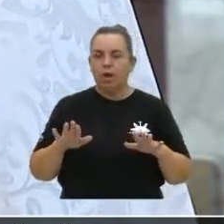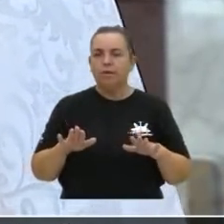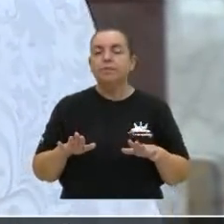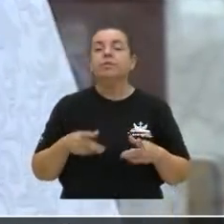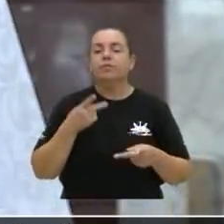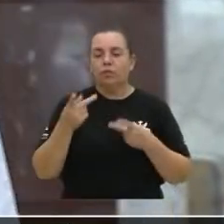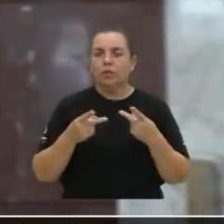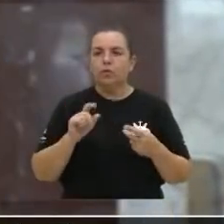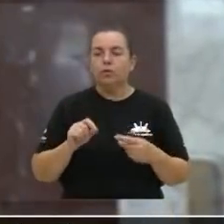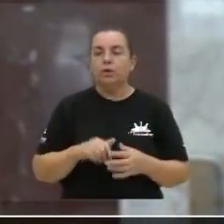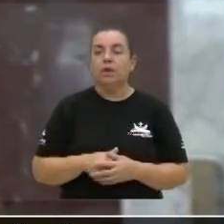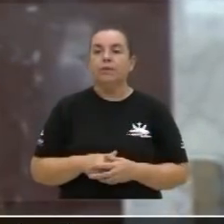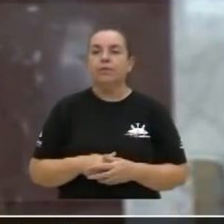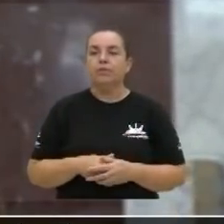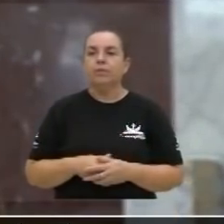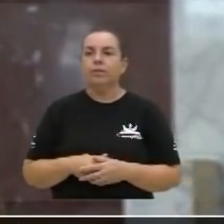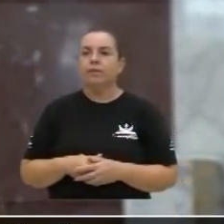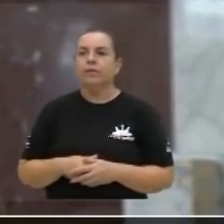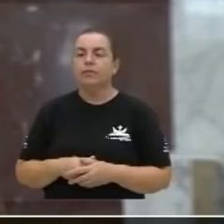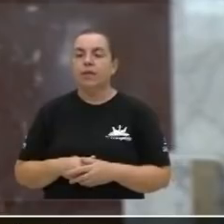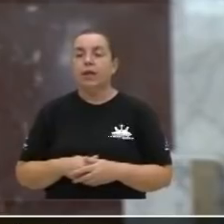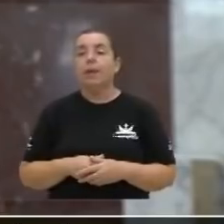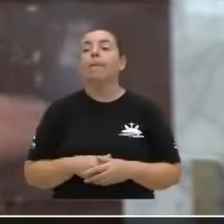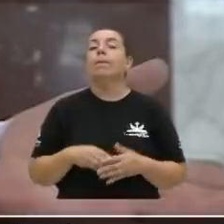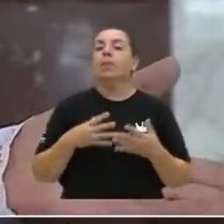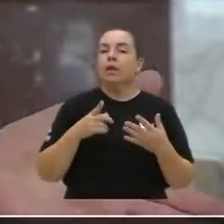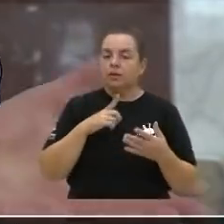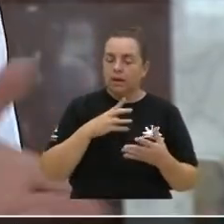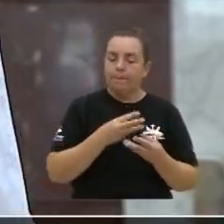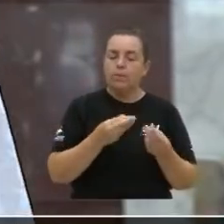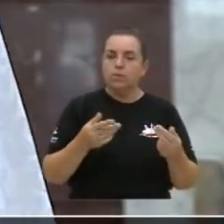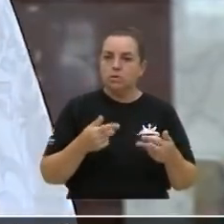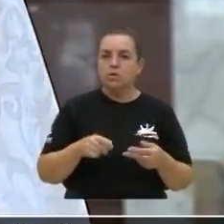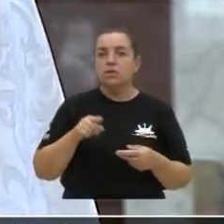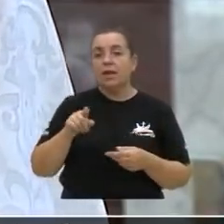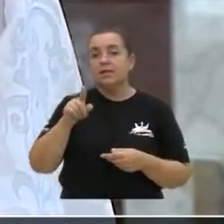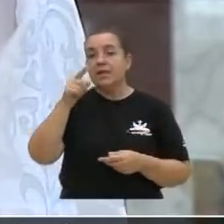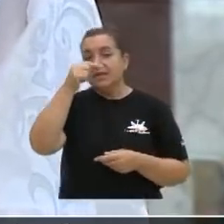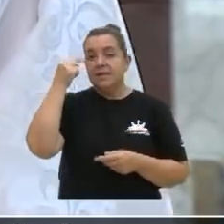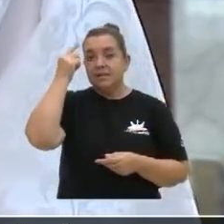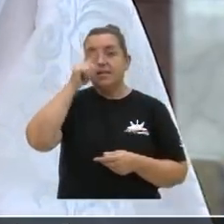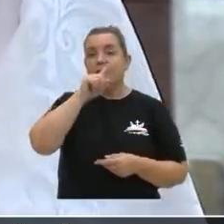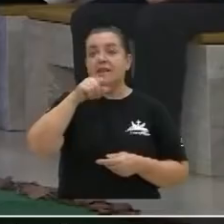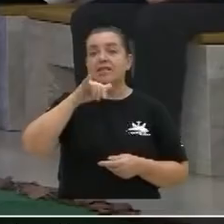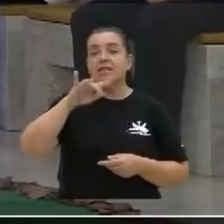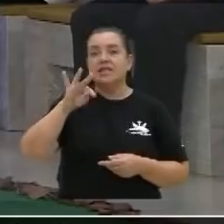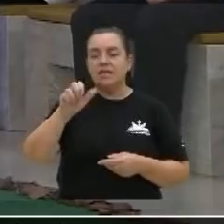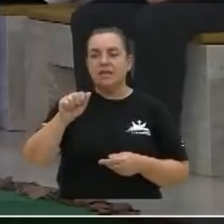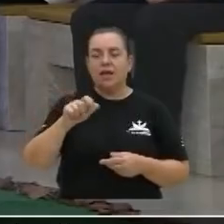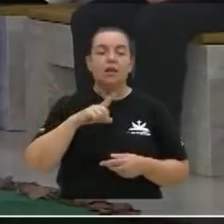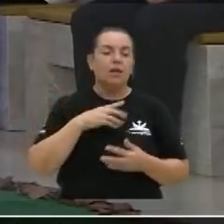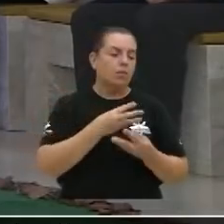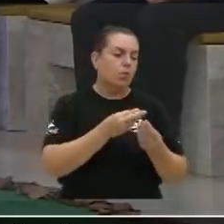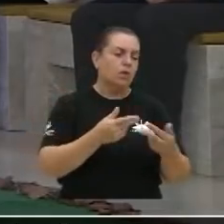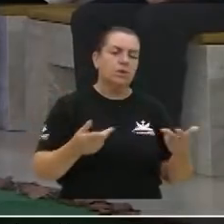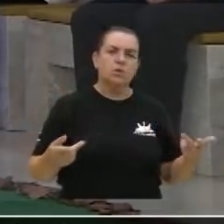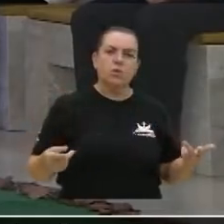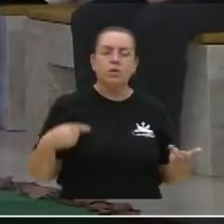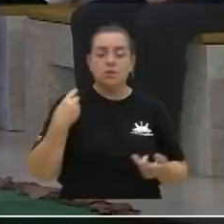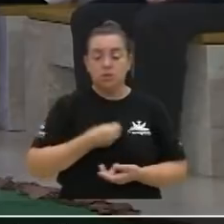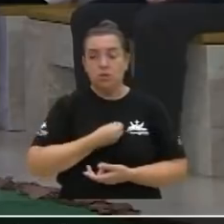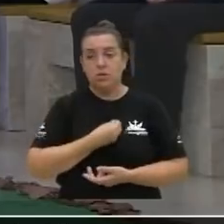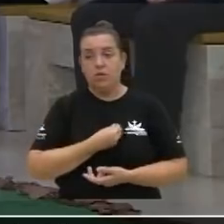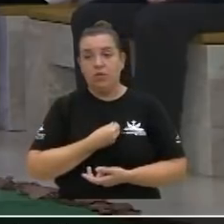dizendo, há tantas tragédias, contei o fato de Santa Zita hoje, mas tantos acontecimentos em nossa